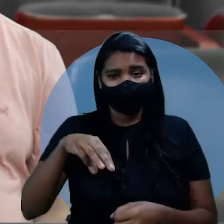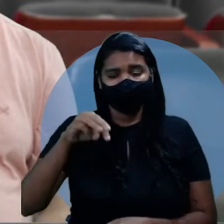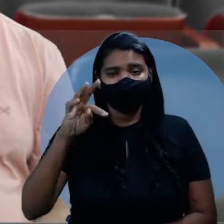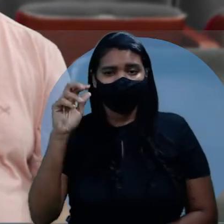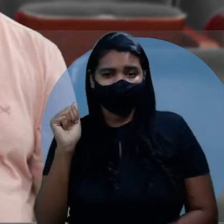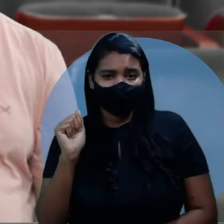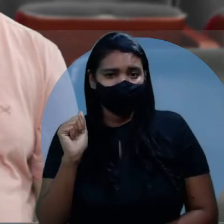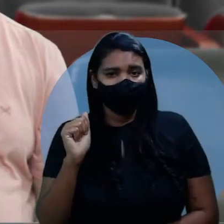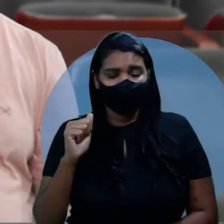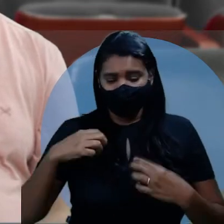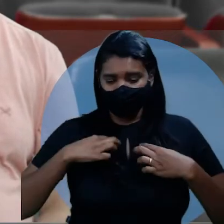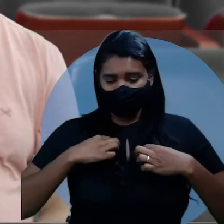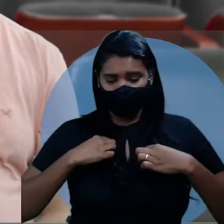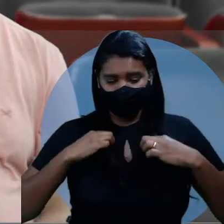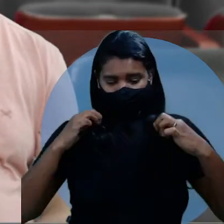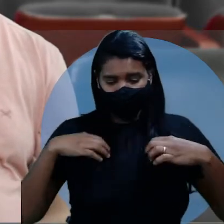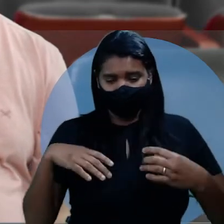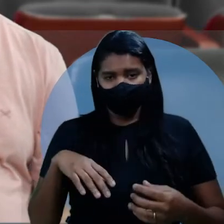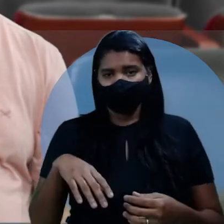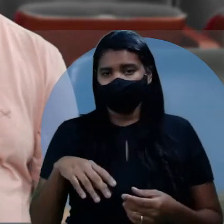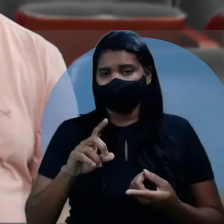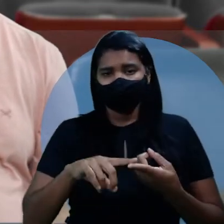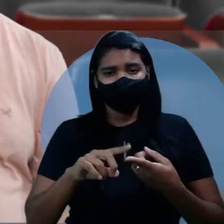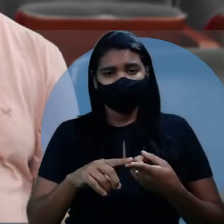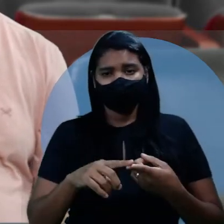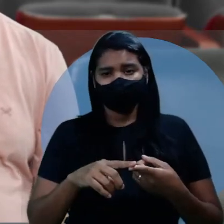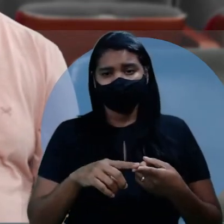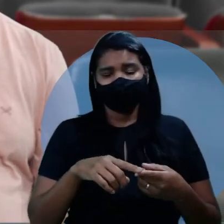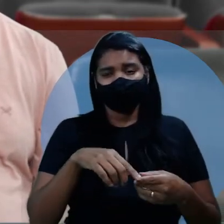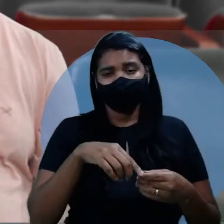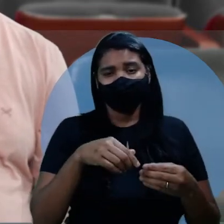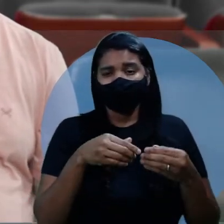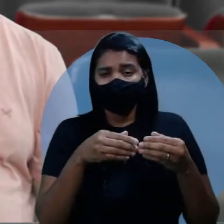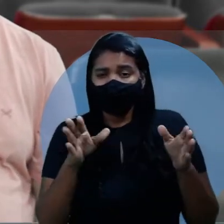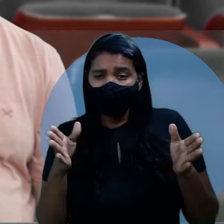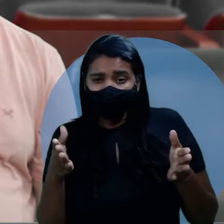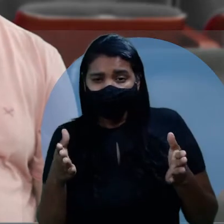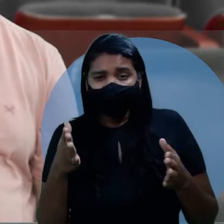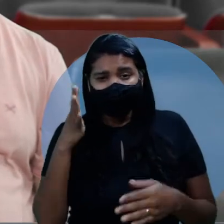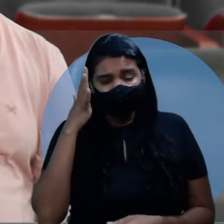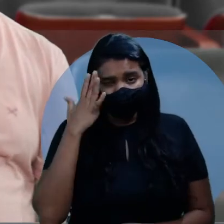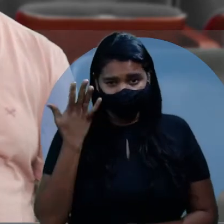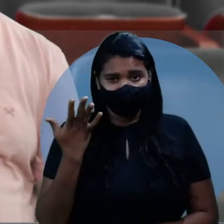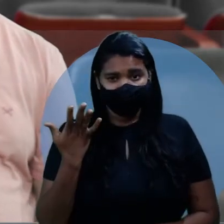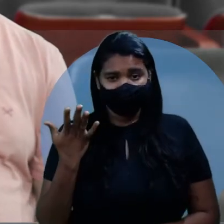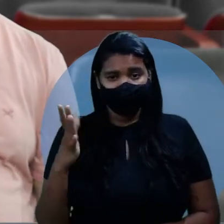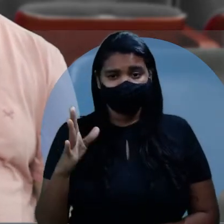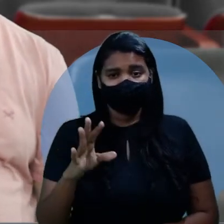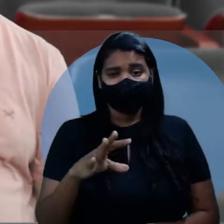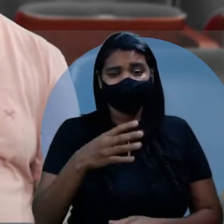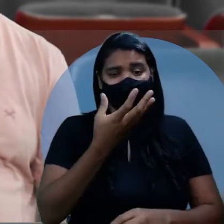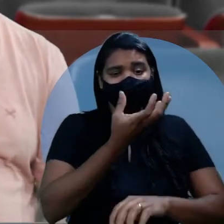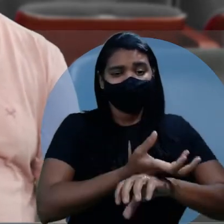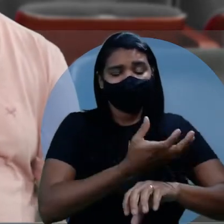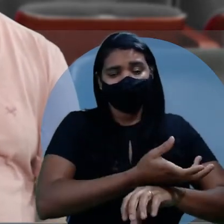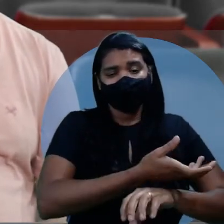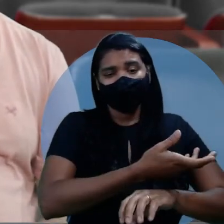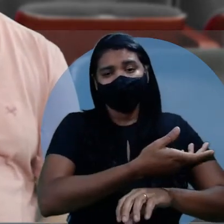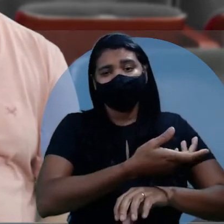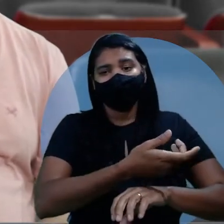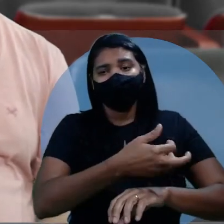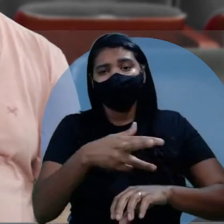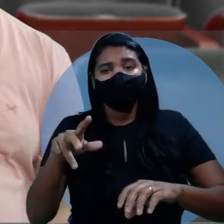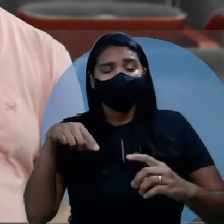roupas, né? Então o conceito ele é mais amplo, ele permeia, é como se fosse uma matéria escura que passa por todas